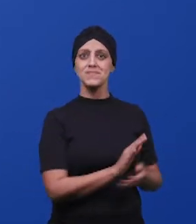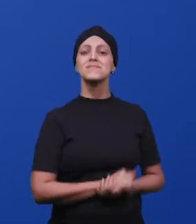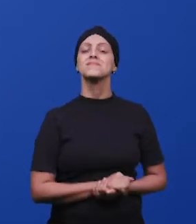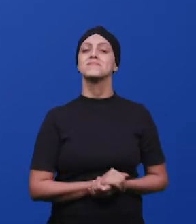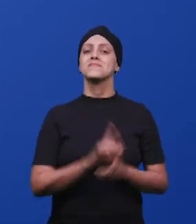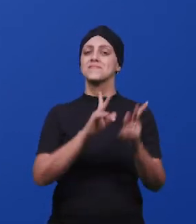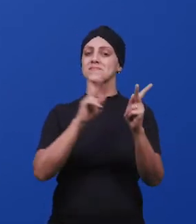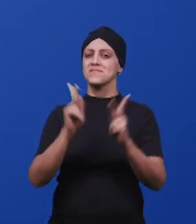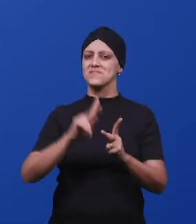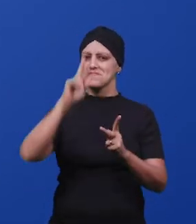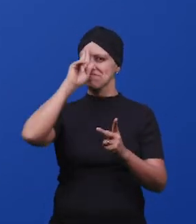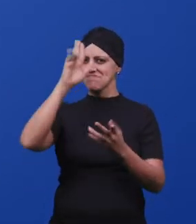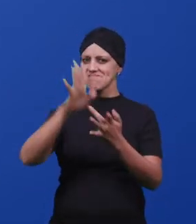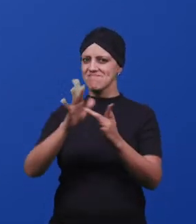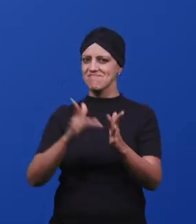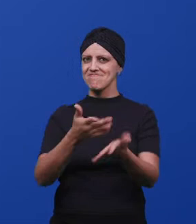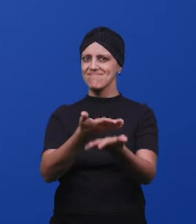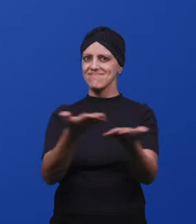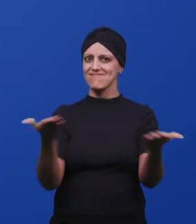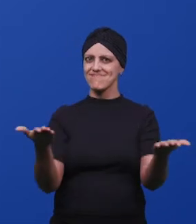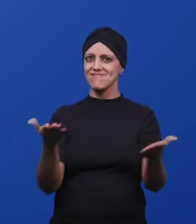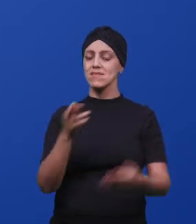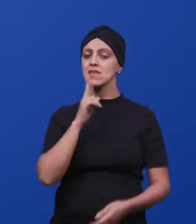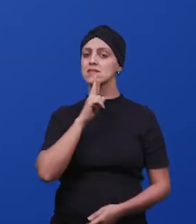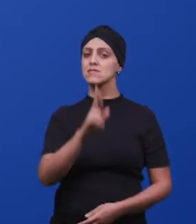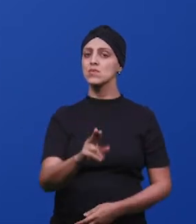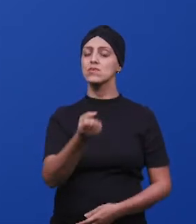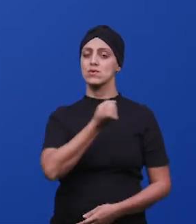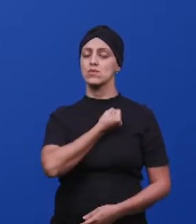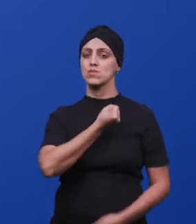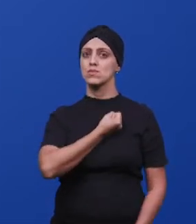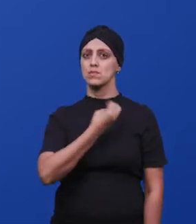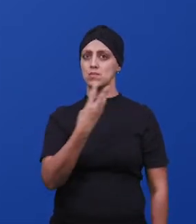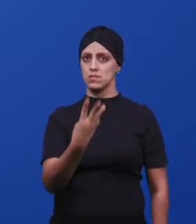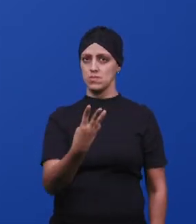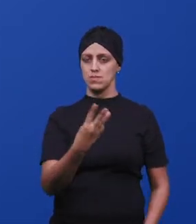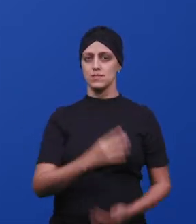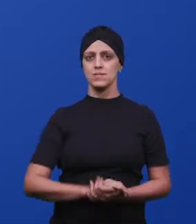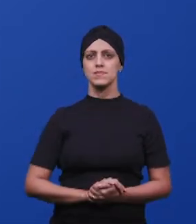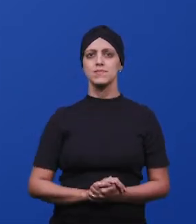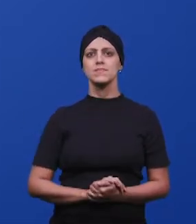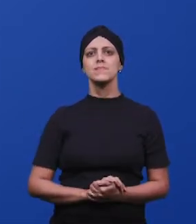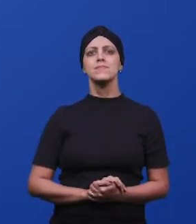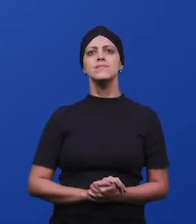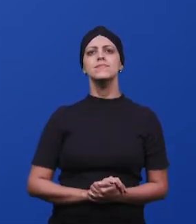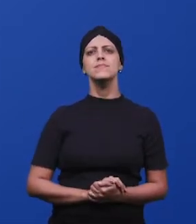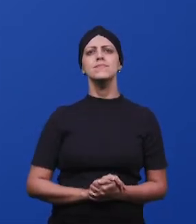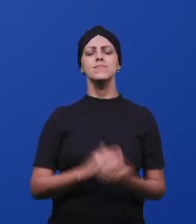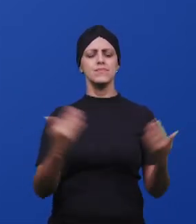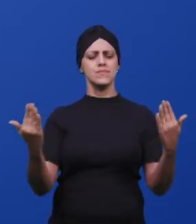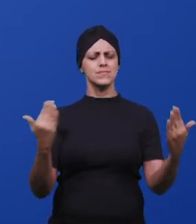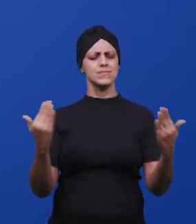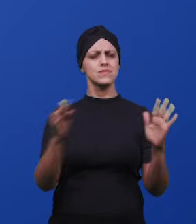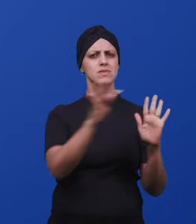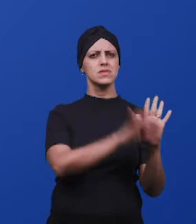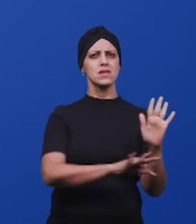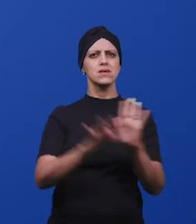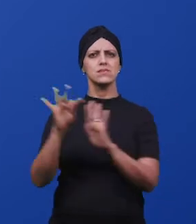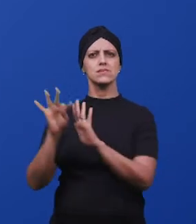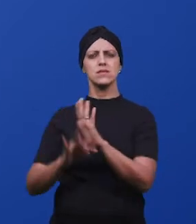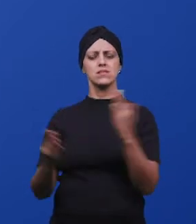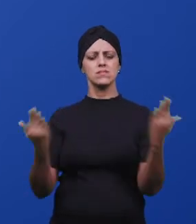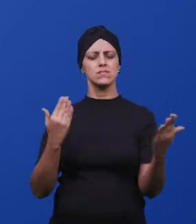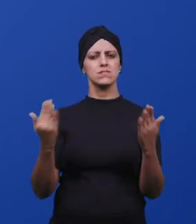Senhor. La paz, Señor Jesús, a todos los hermanos. Voy a responder la pregunta número 3 de los niños. La respuesta es,